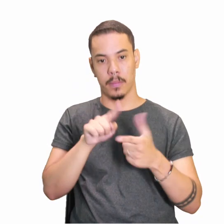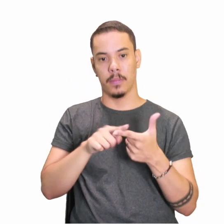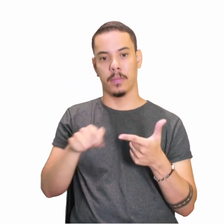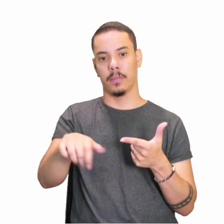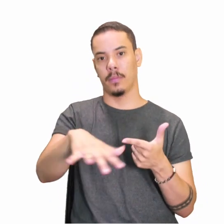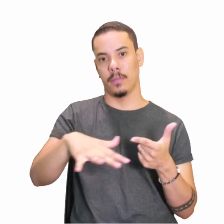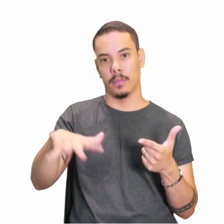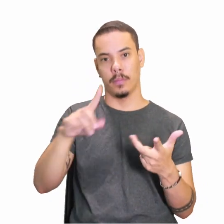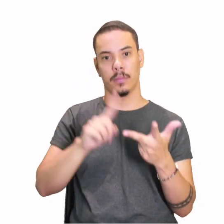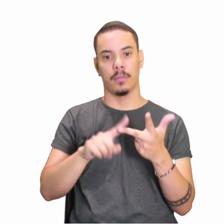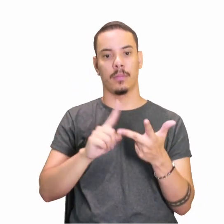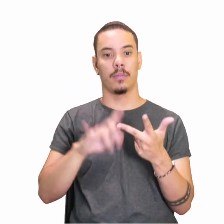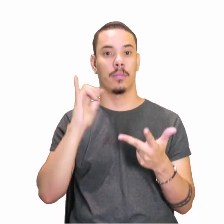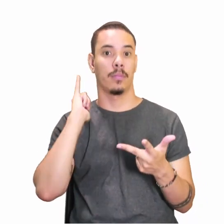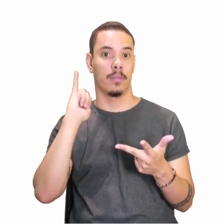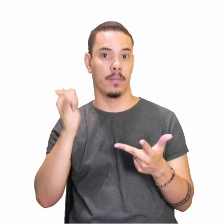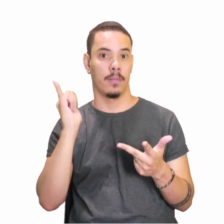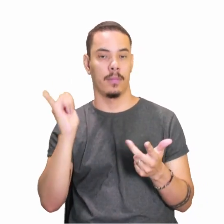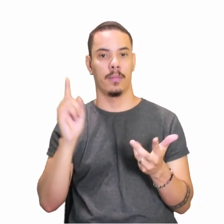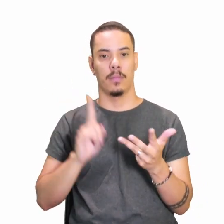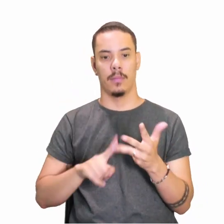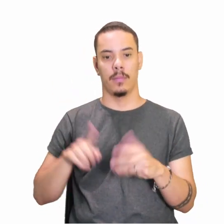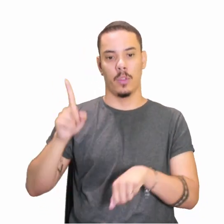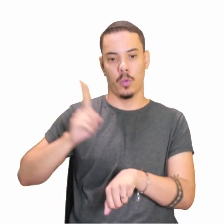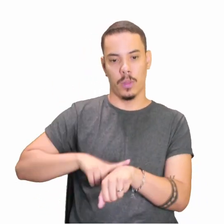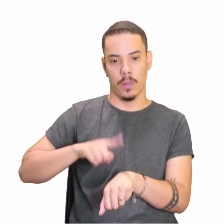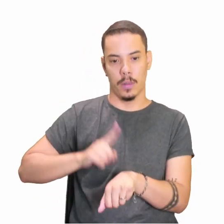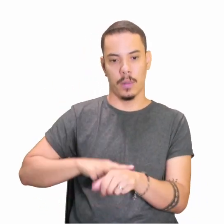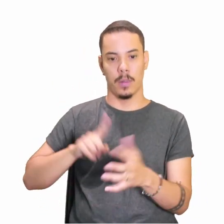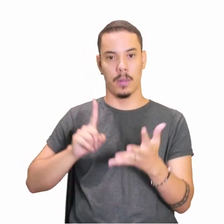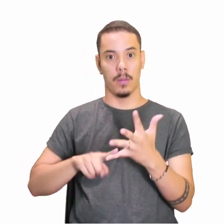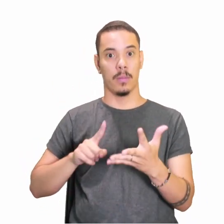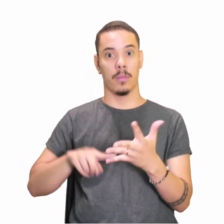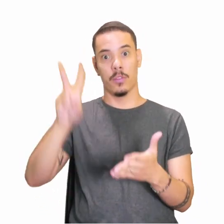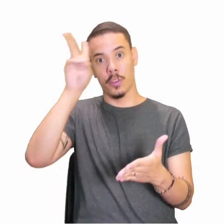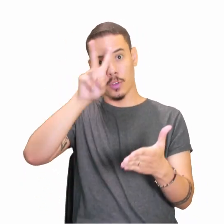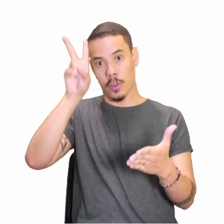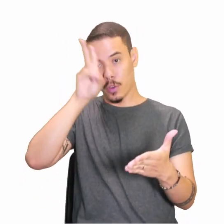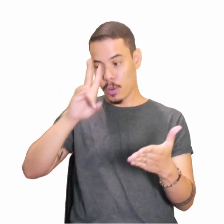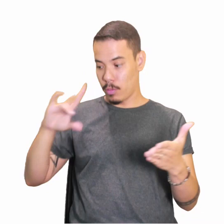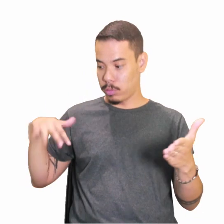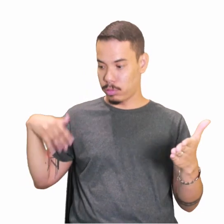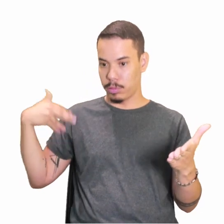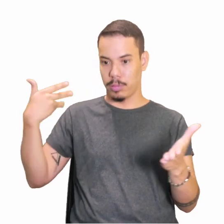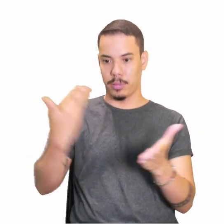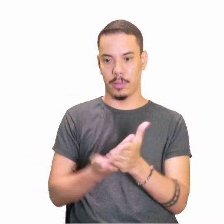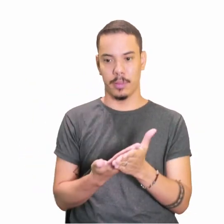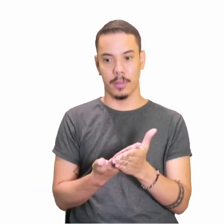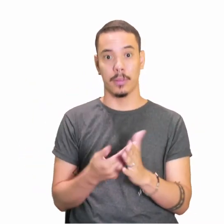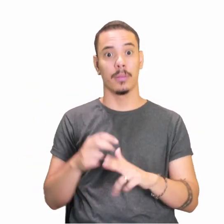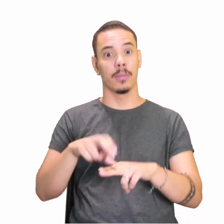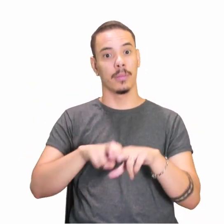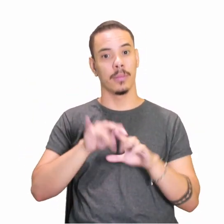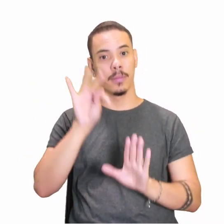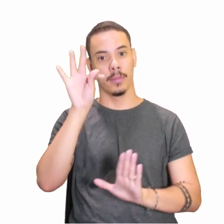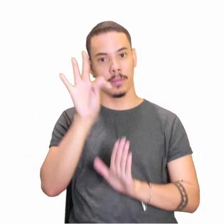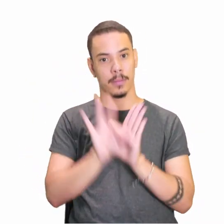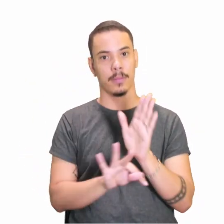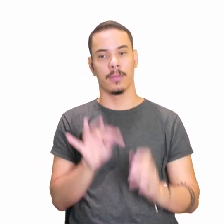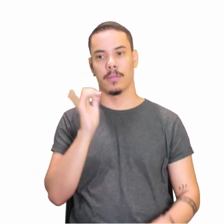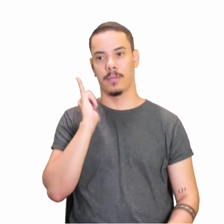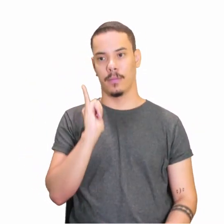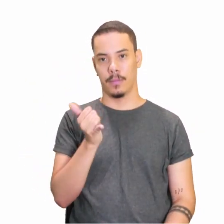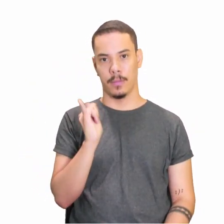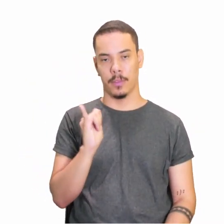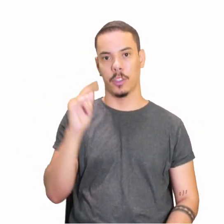espaço, o narrador, o tempo e o enredo. Beleza? Pronto! O texto narrativo,